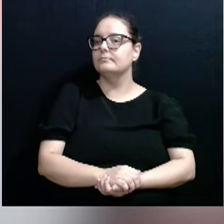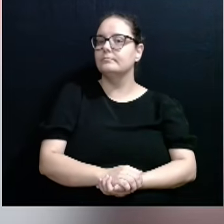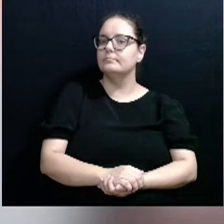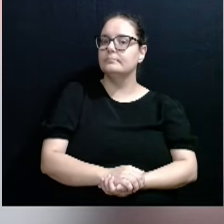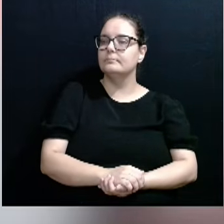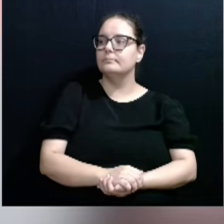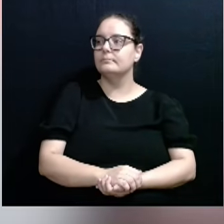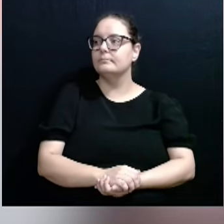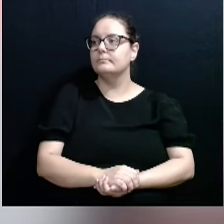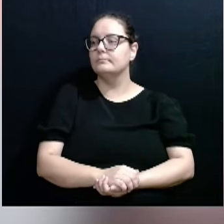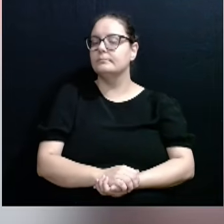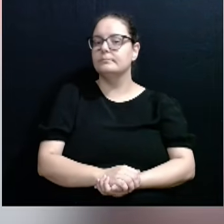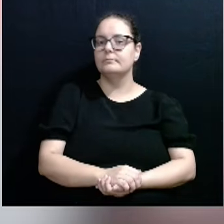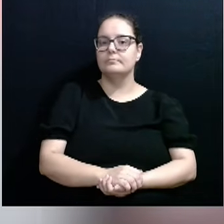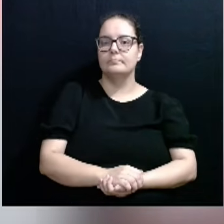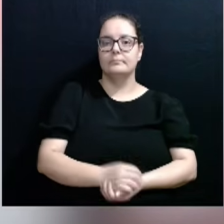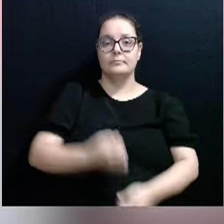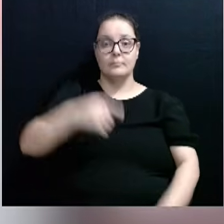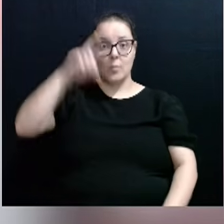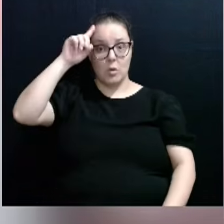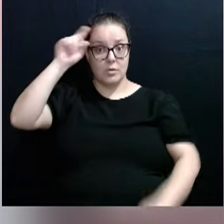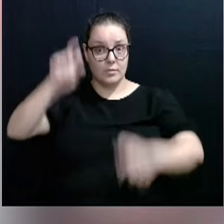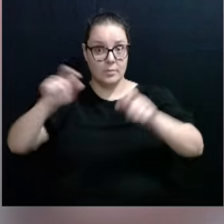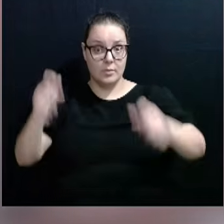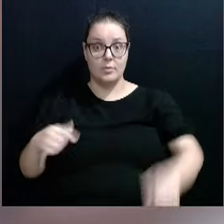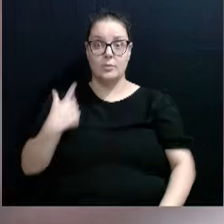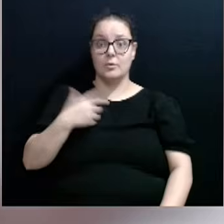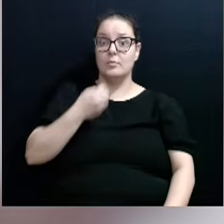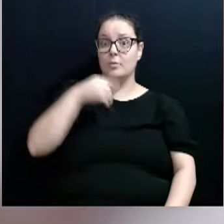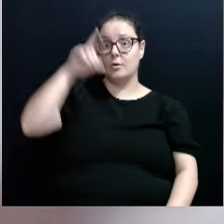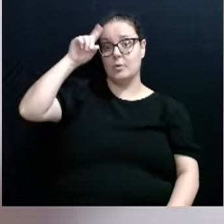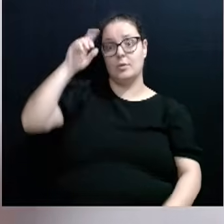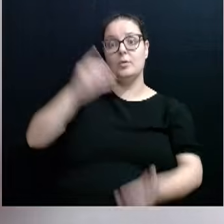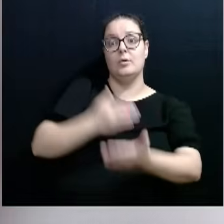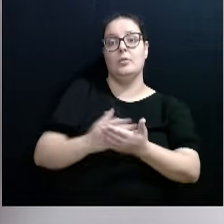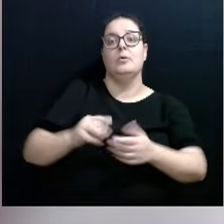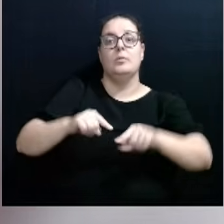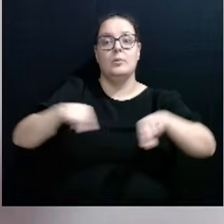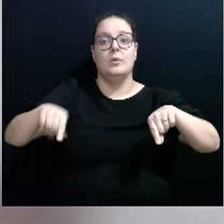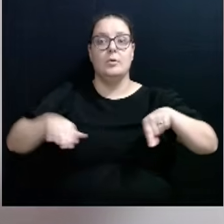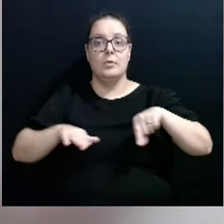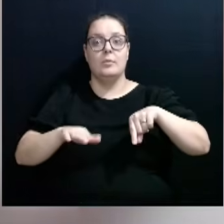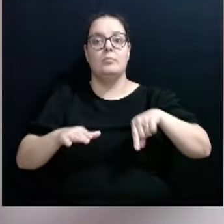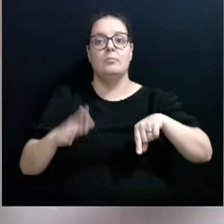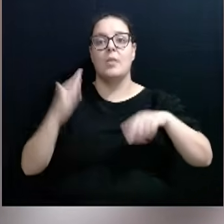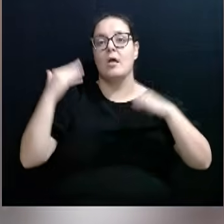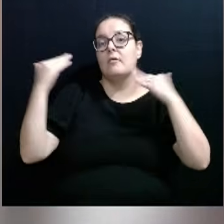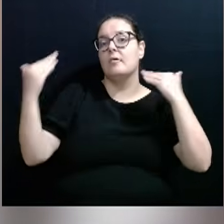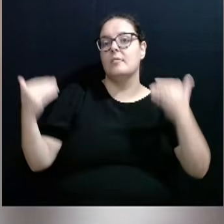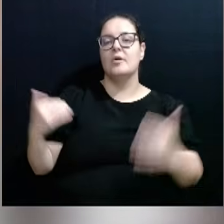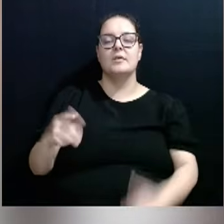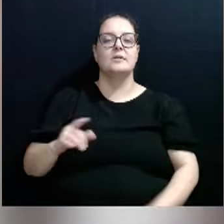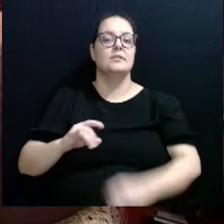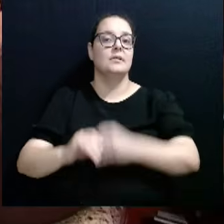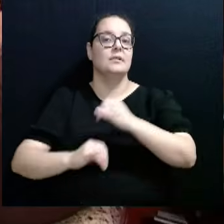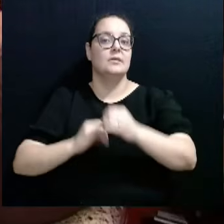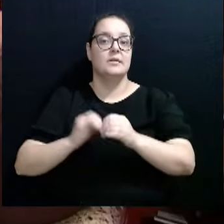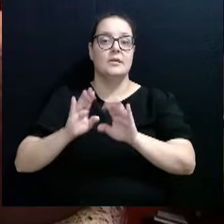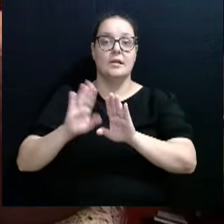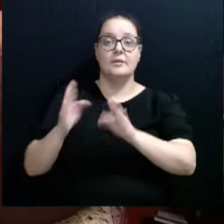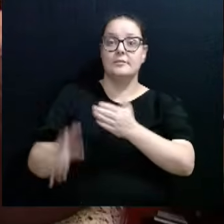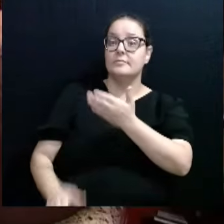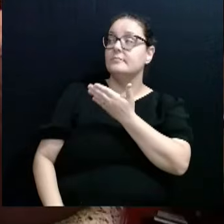Bom dia, pessoal, e hoje o nosso bom dia começa aqui na nossa garagem mais charmosa da internet, nesse armário de Nárnia. E